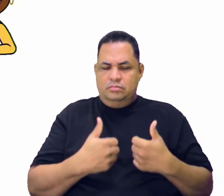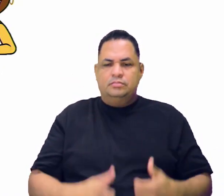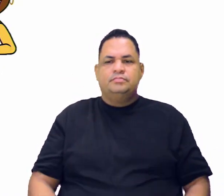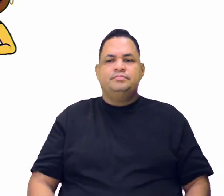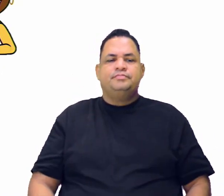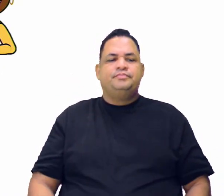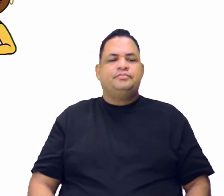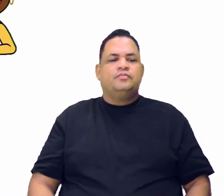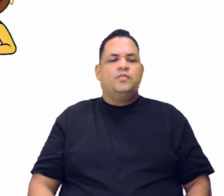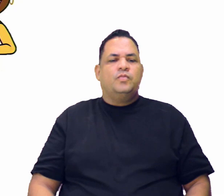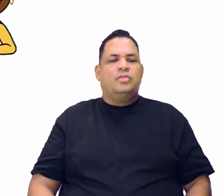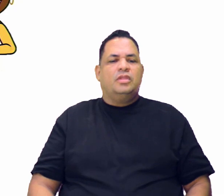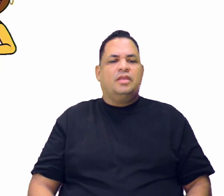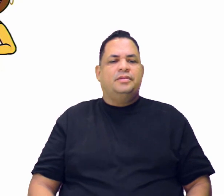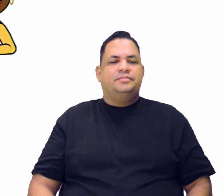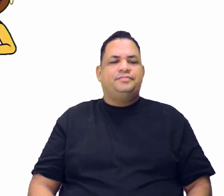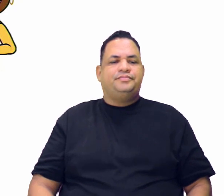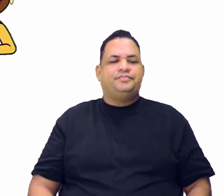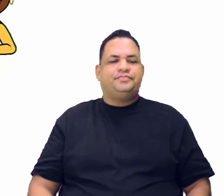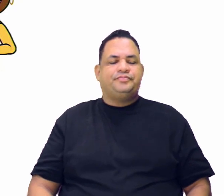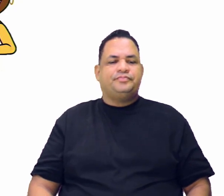Mais outra aqui, então.